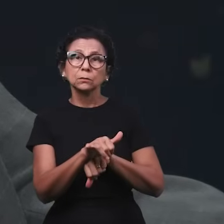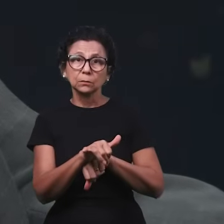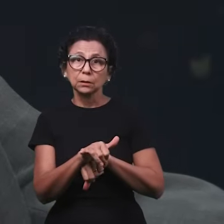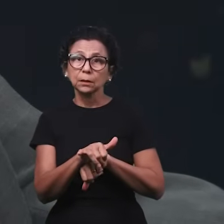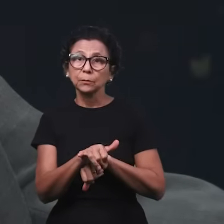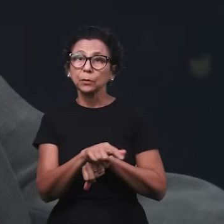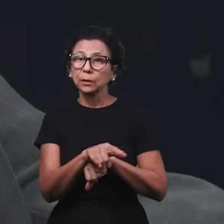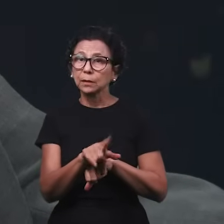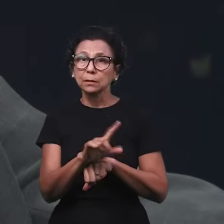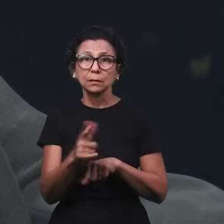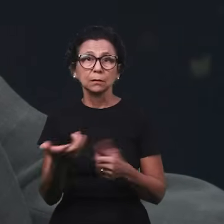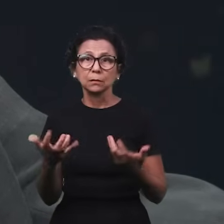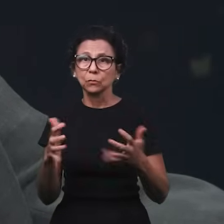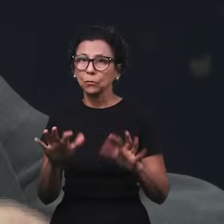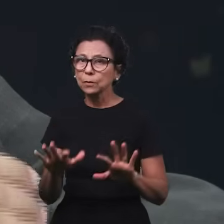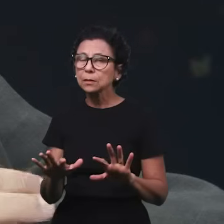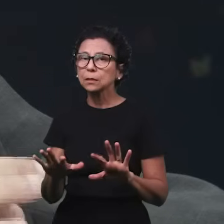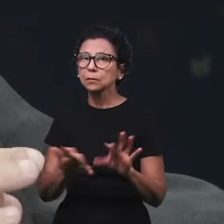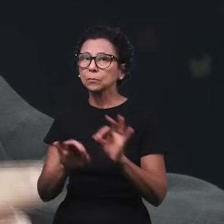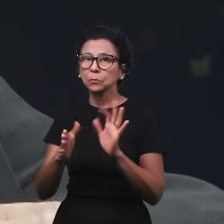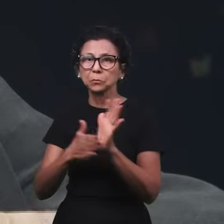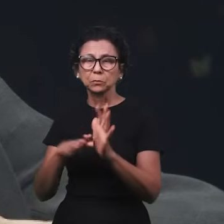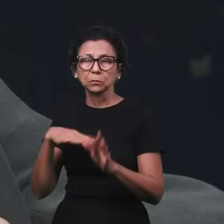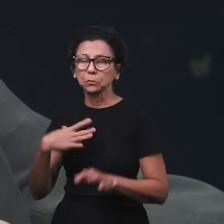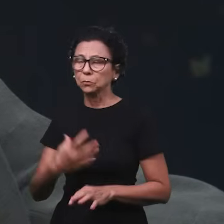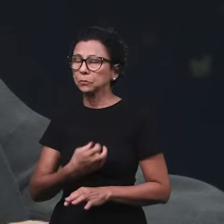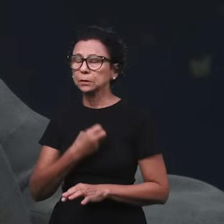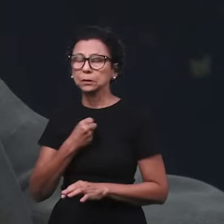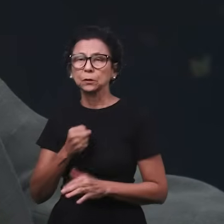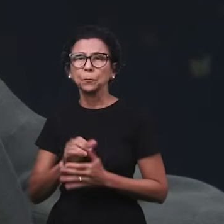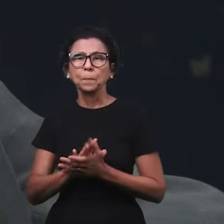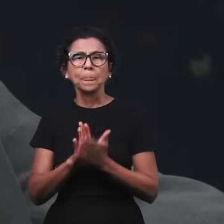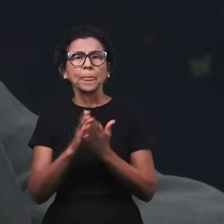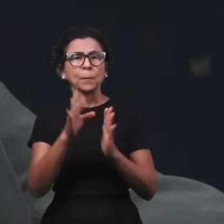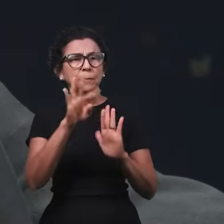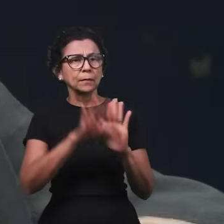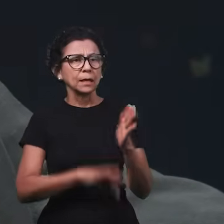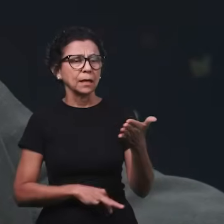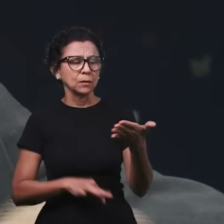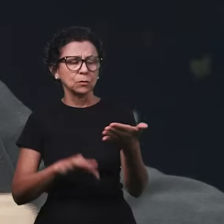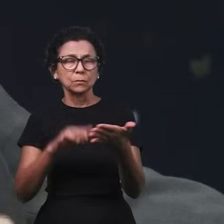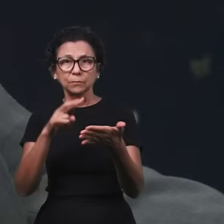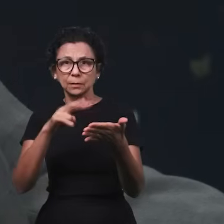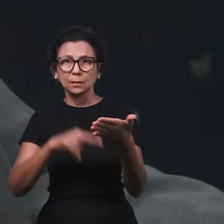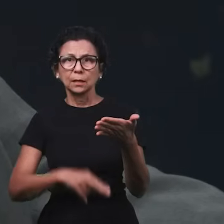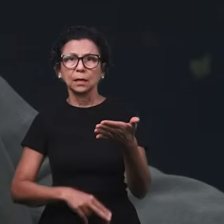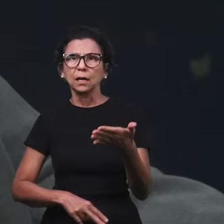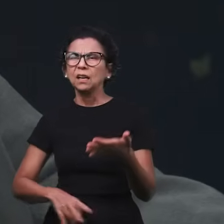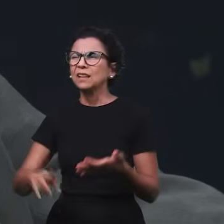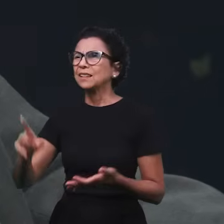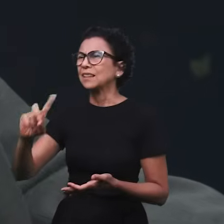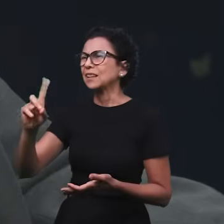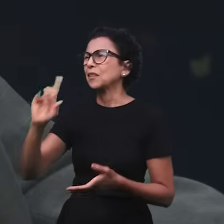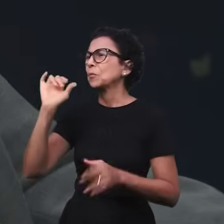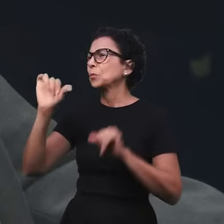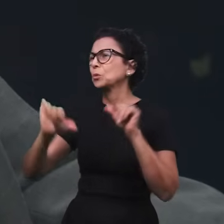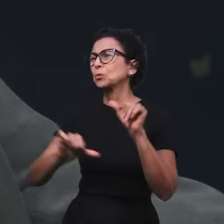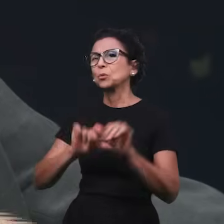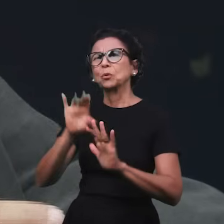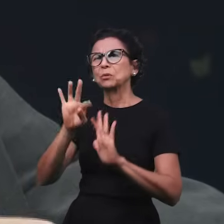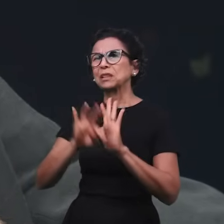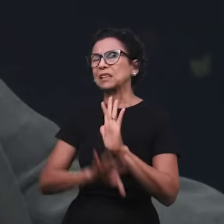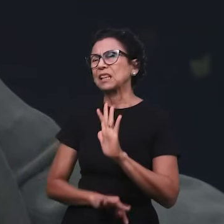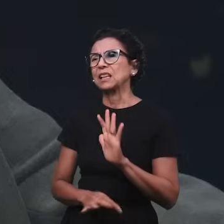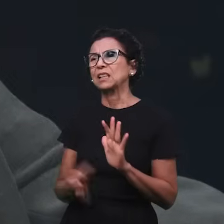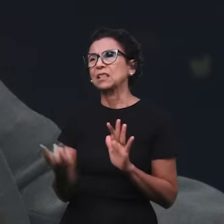novamente. Então você pega, às vezes, textos bíblicos que a pessoa, não é bem assim, isso precisa ser atualizado, isso